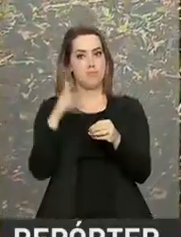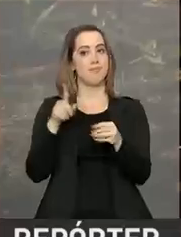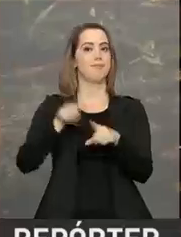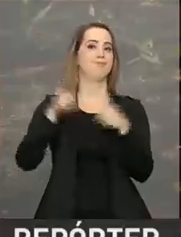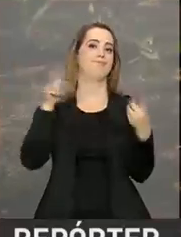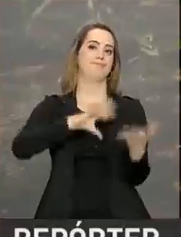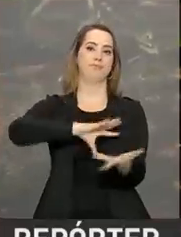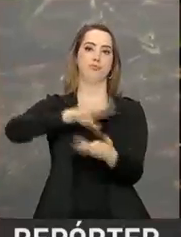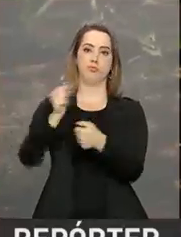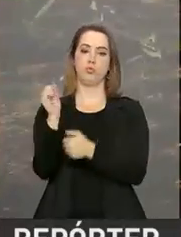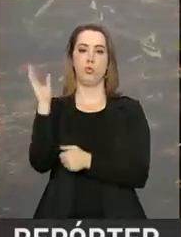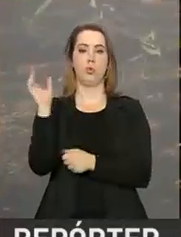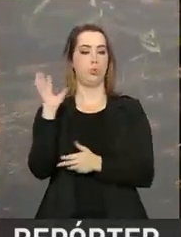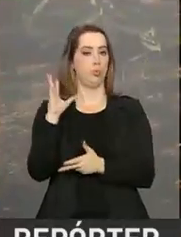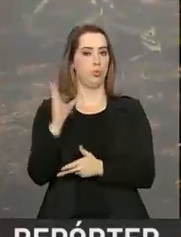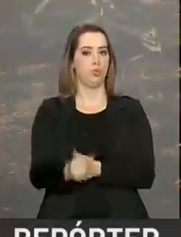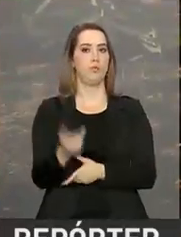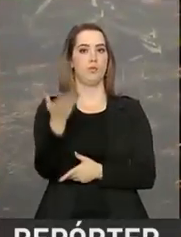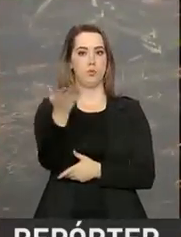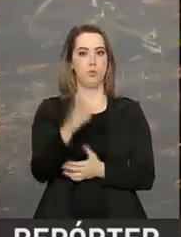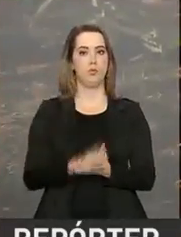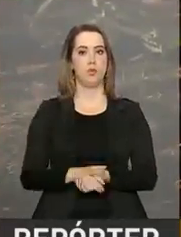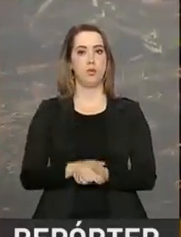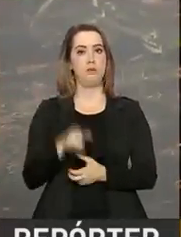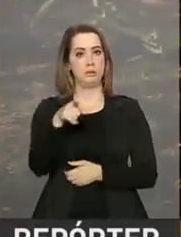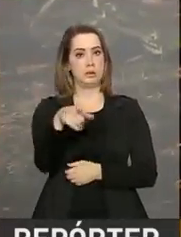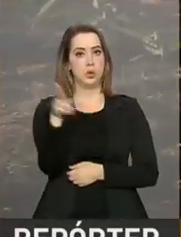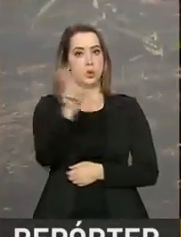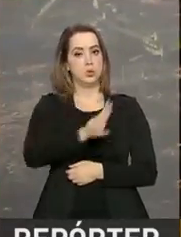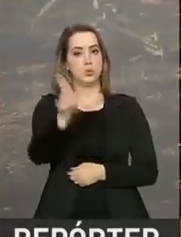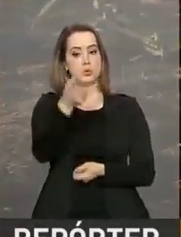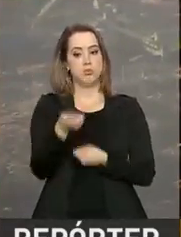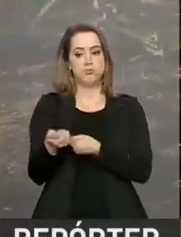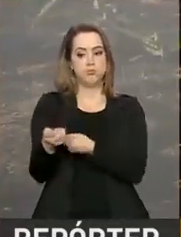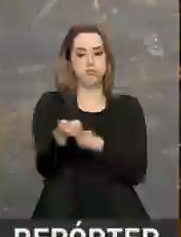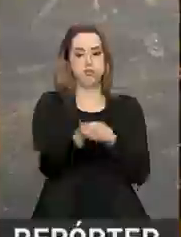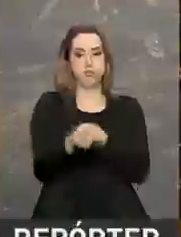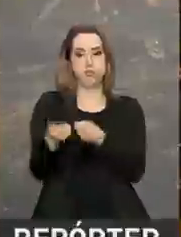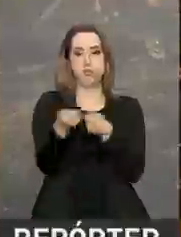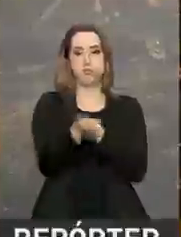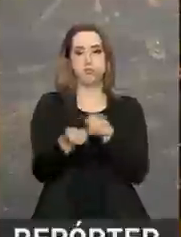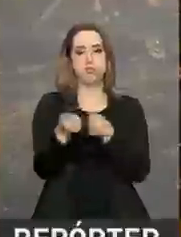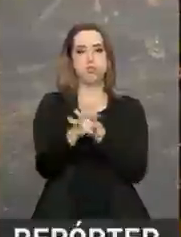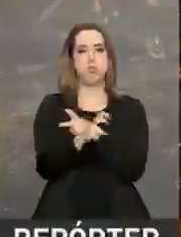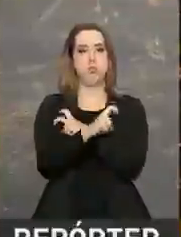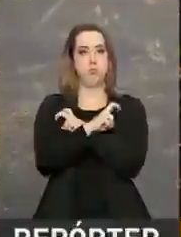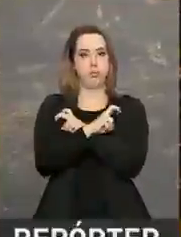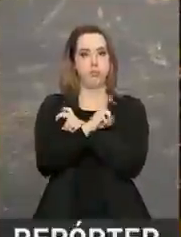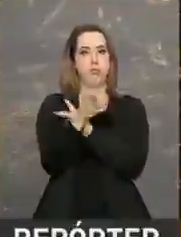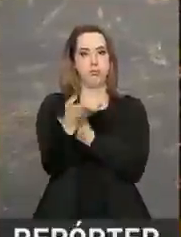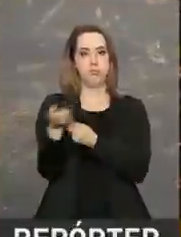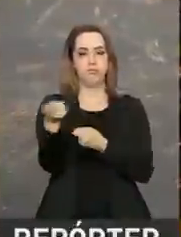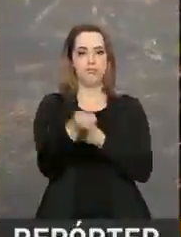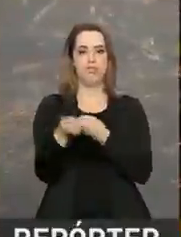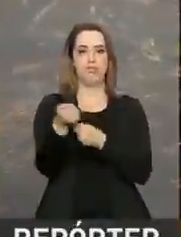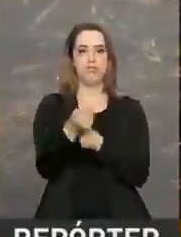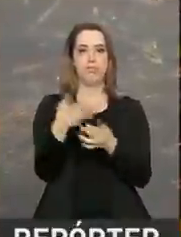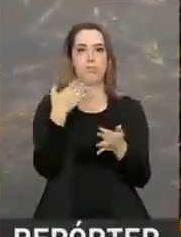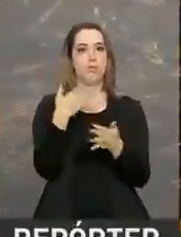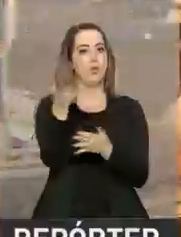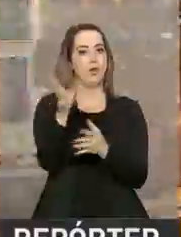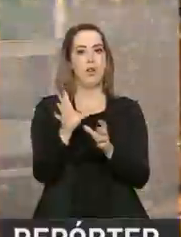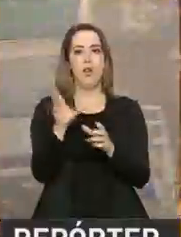mundo o uso intensivo de produtos agrícolas agrotóxicos é que está fazendo com essas abelhas